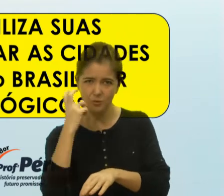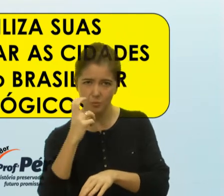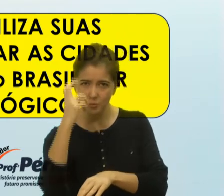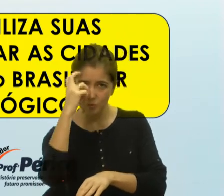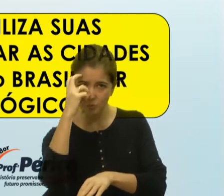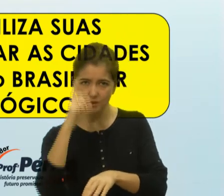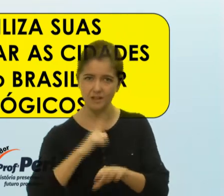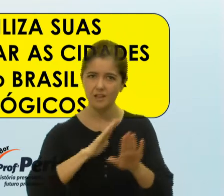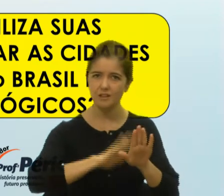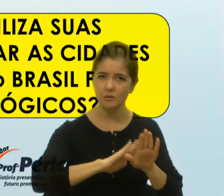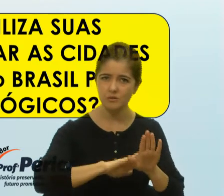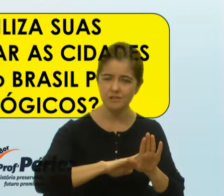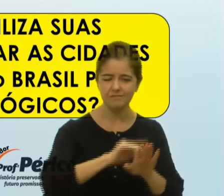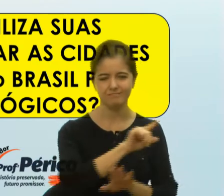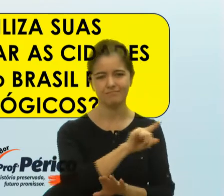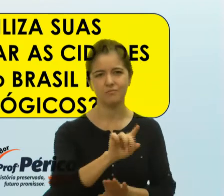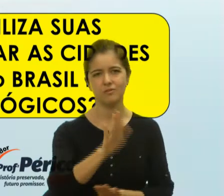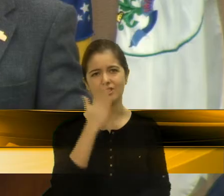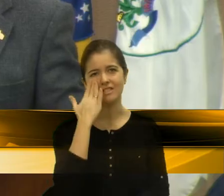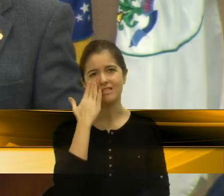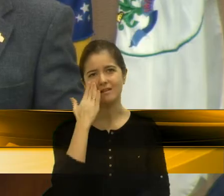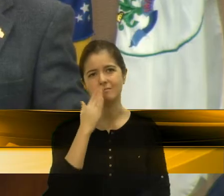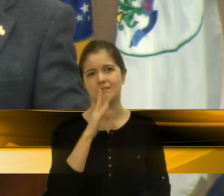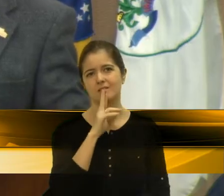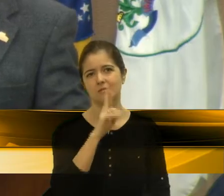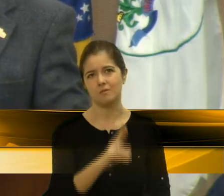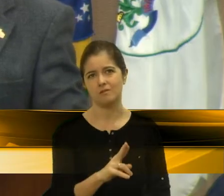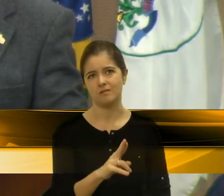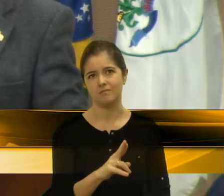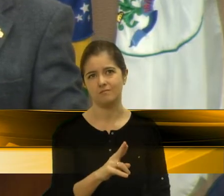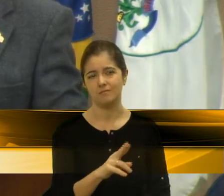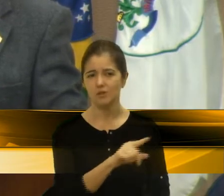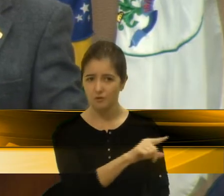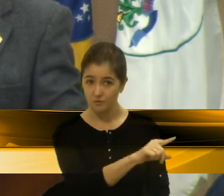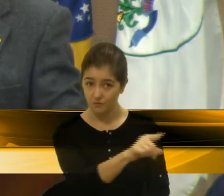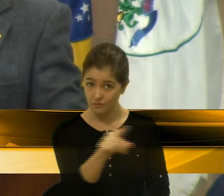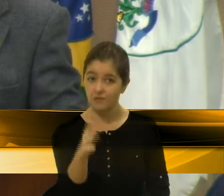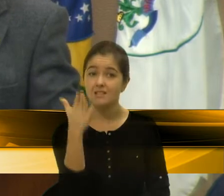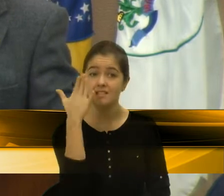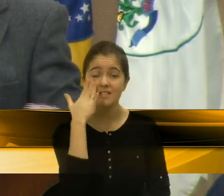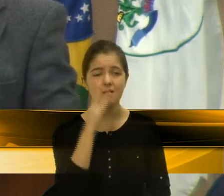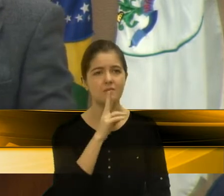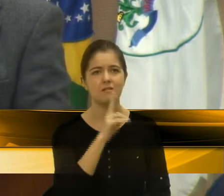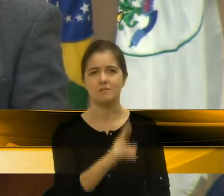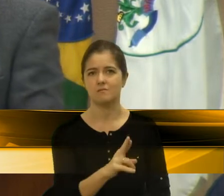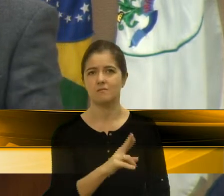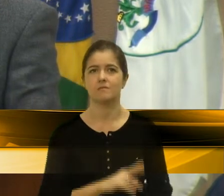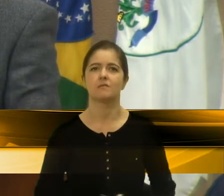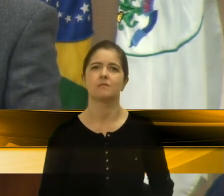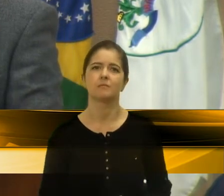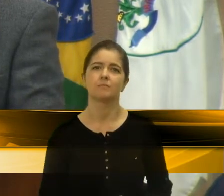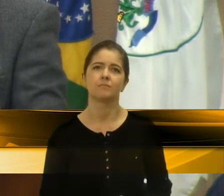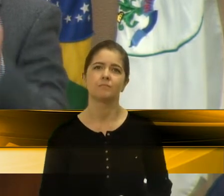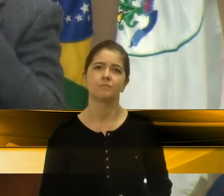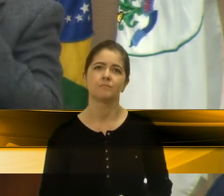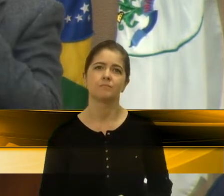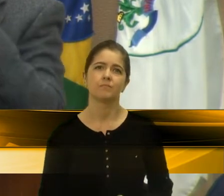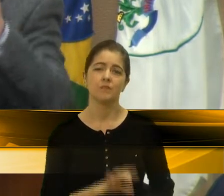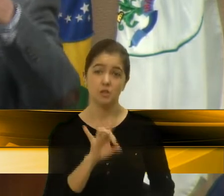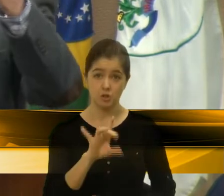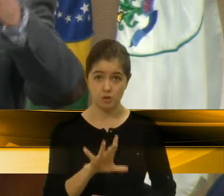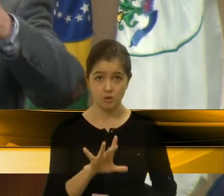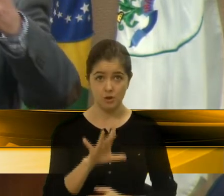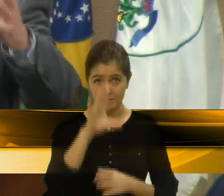Todo mundo aqui já sabe a resposta. Todos os senhores sabem a resposta. Portanto, só para